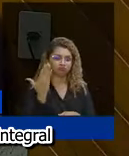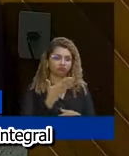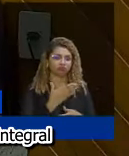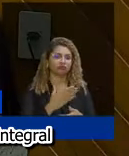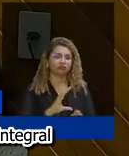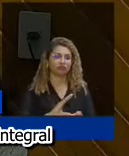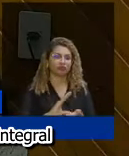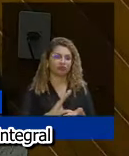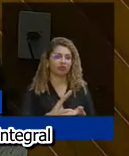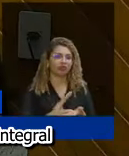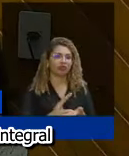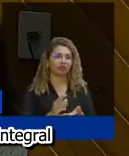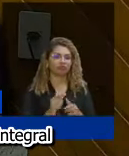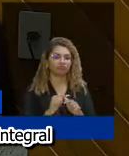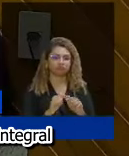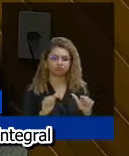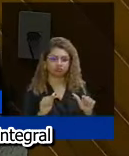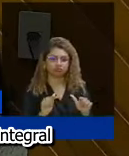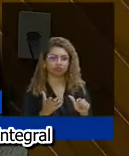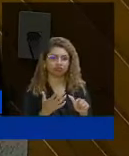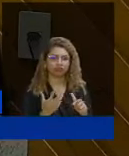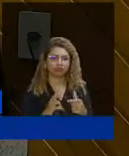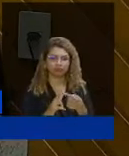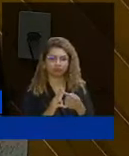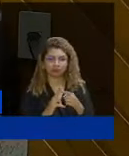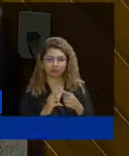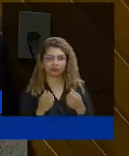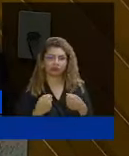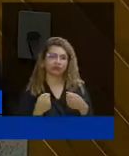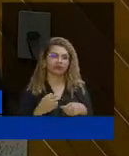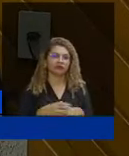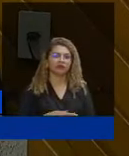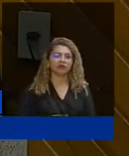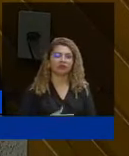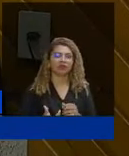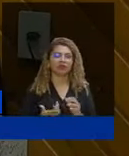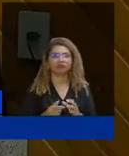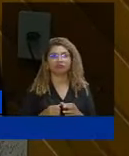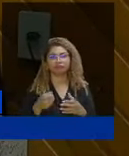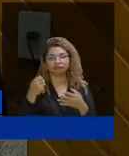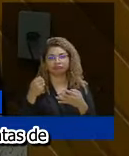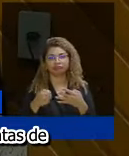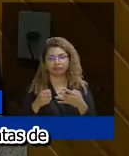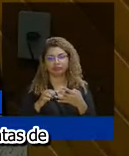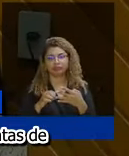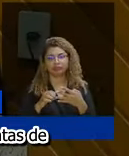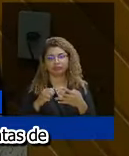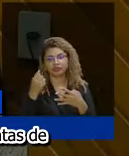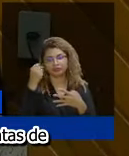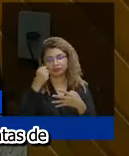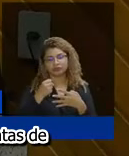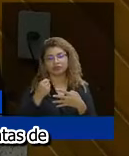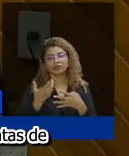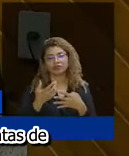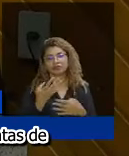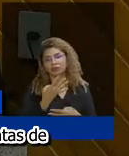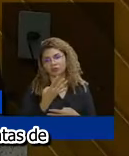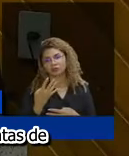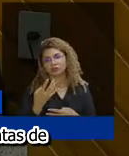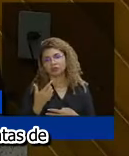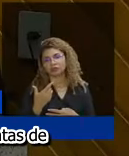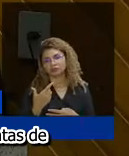prestadas. E no caso, senhor presidente, a aplicação integral da súmula 42 do TSE, é o seguinte, abre aspas, a decisão